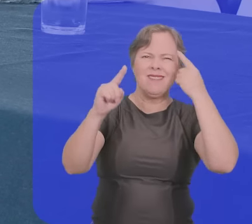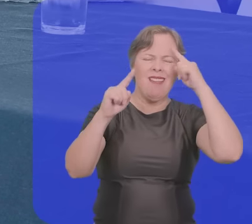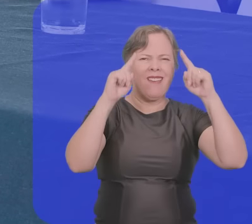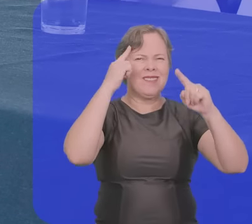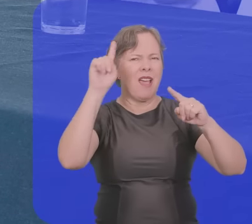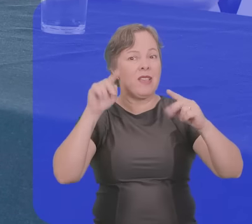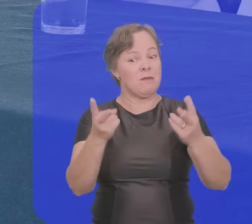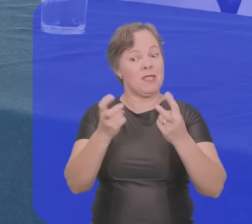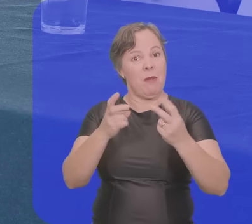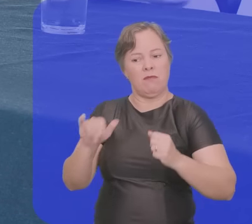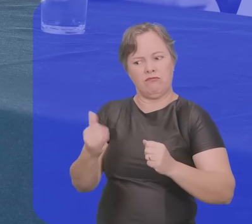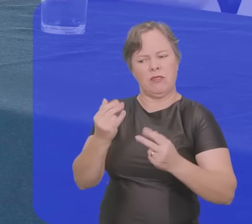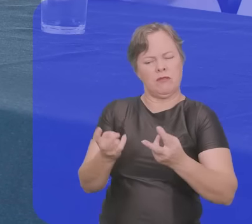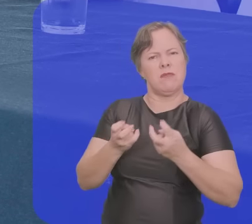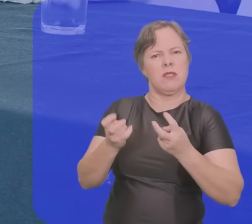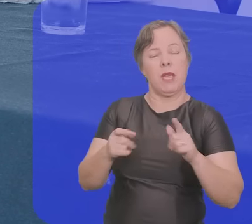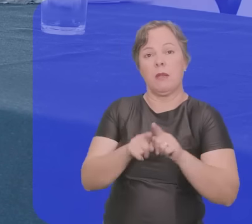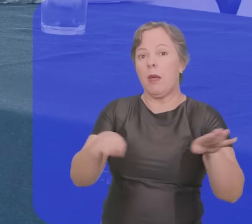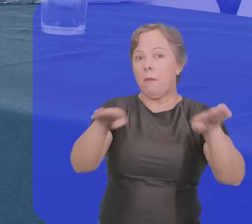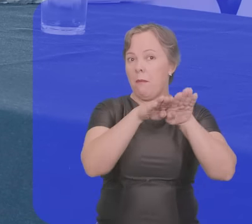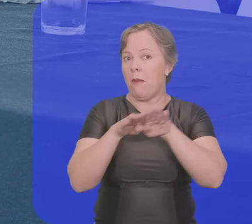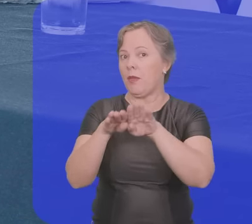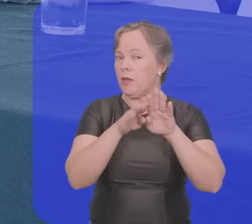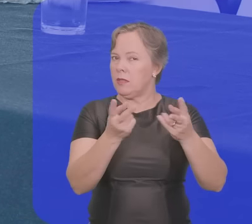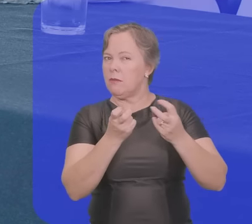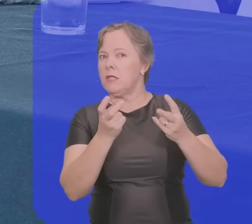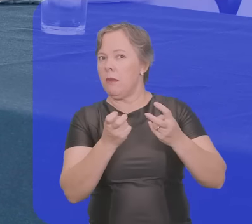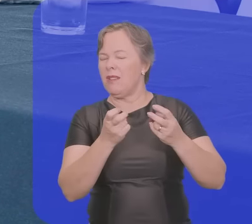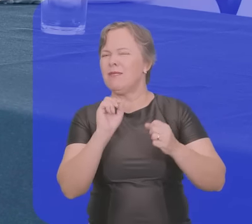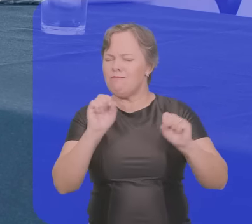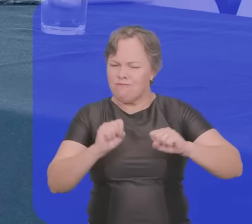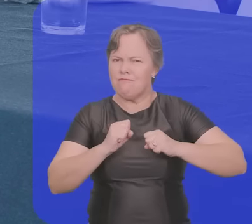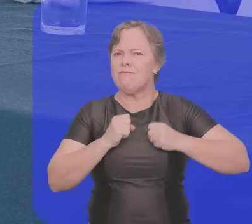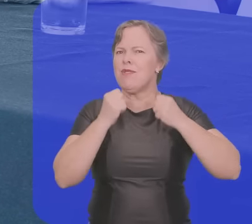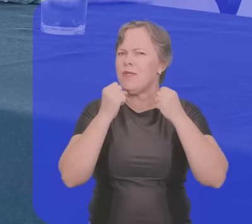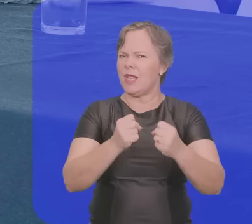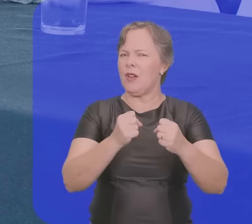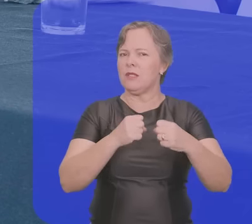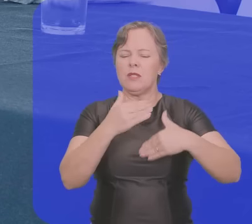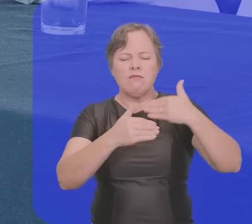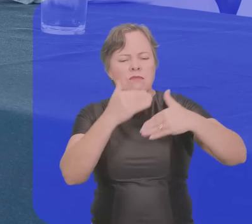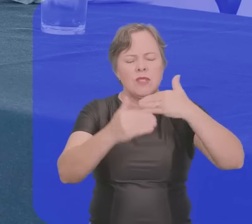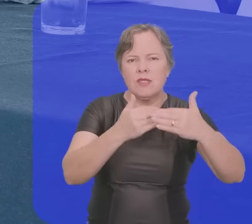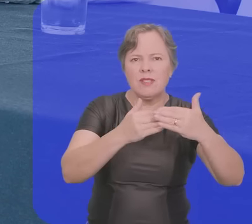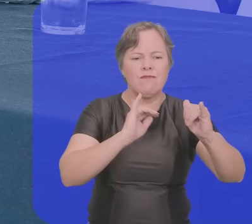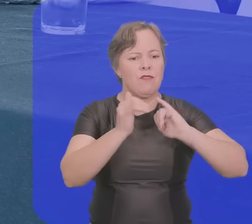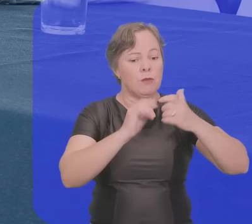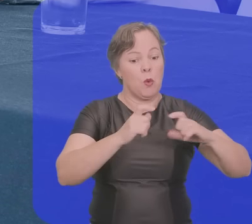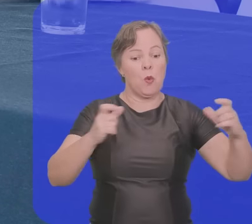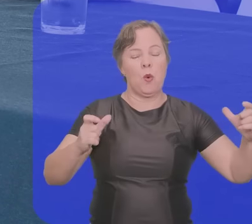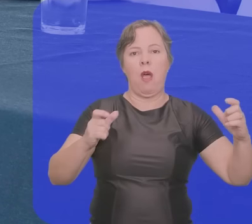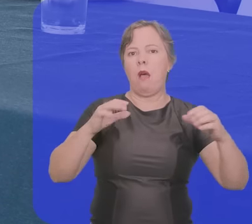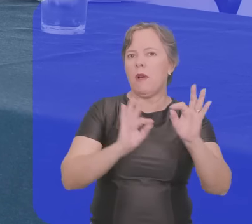identificação de oportunidades, de padrões. Então, é uma ferramenta muito poderosa que consegue processar um volume muito grande de